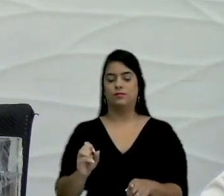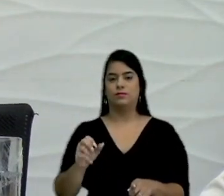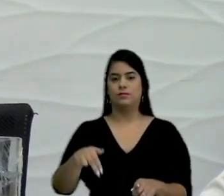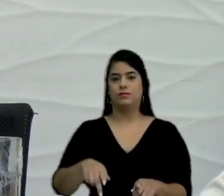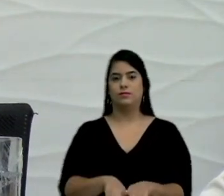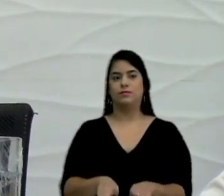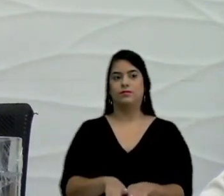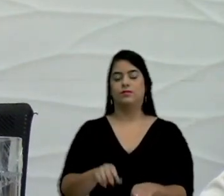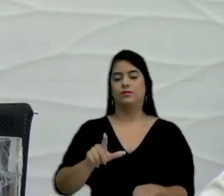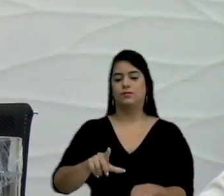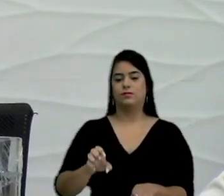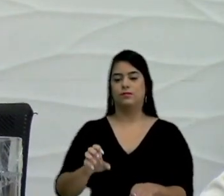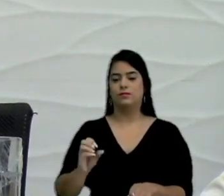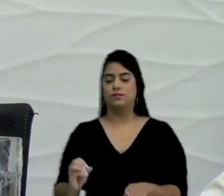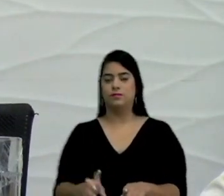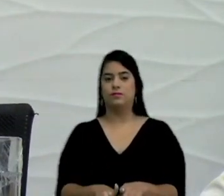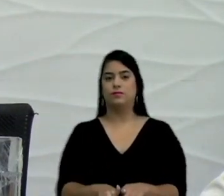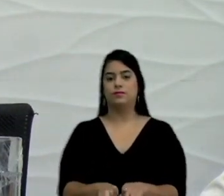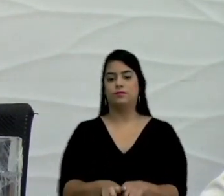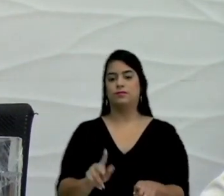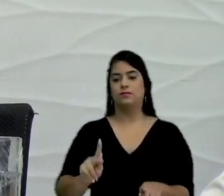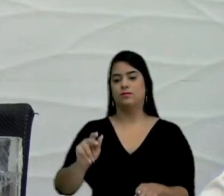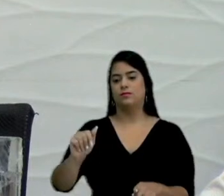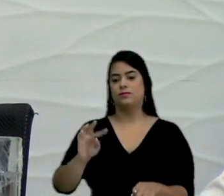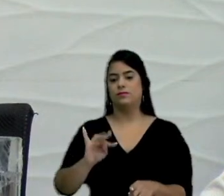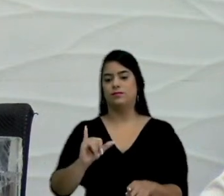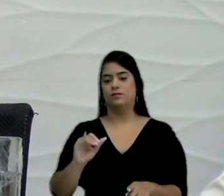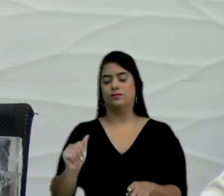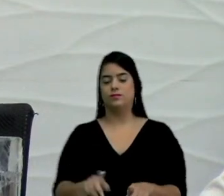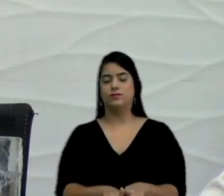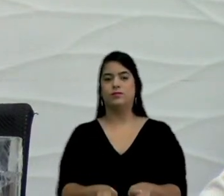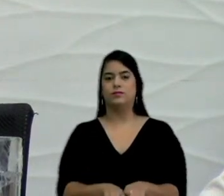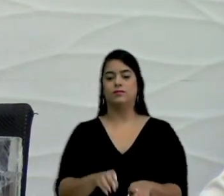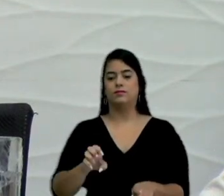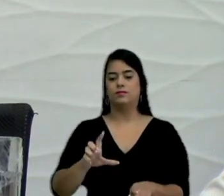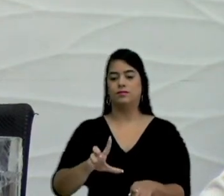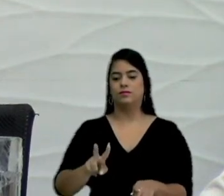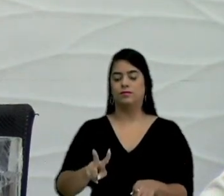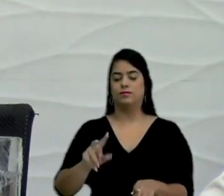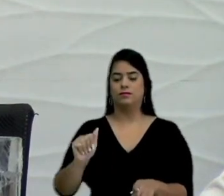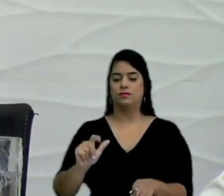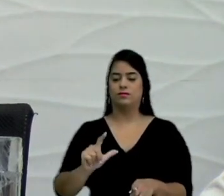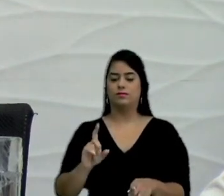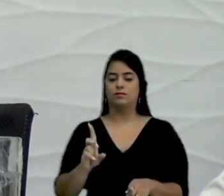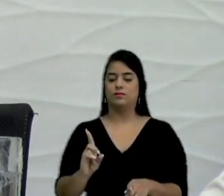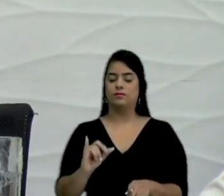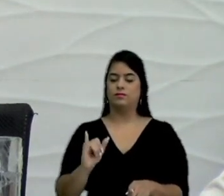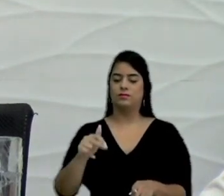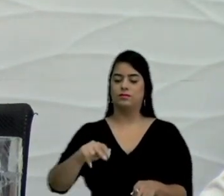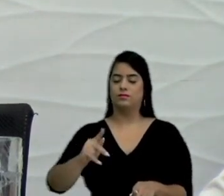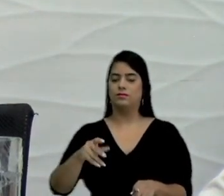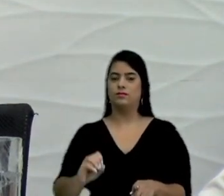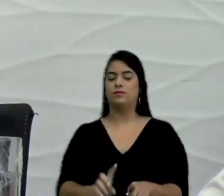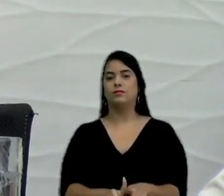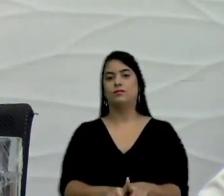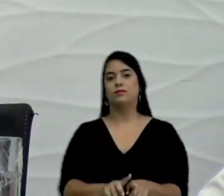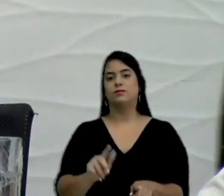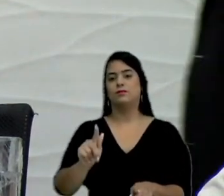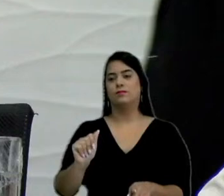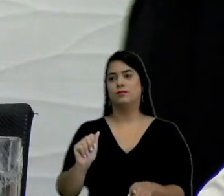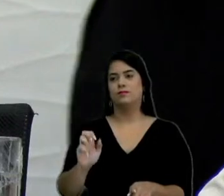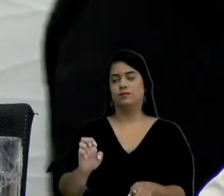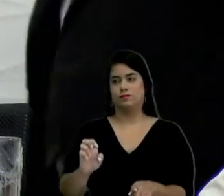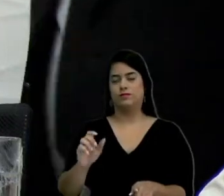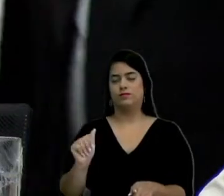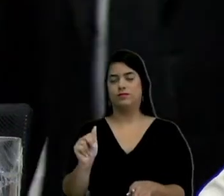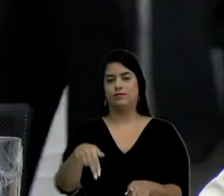Una atia Cordeiro Rocha a EV Valdinho Andrade lá na Vila do Espírito Santo a nossa amiga Jeane Barbosa